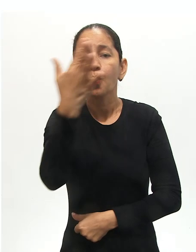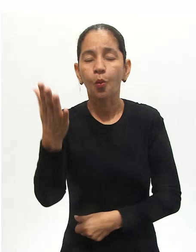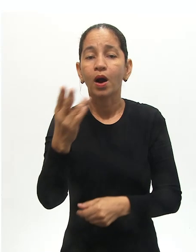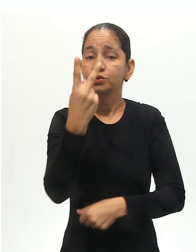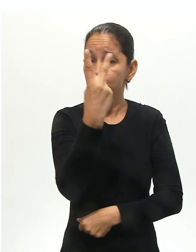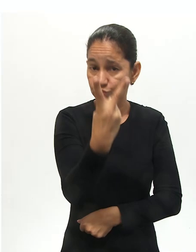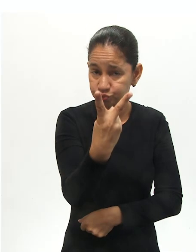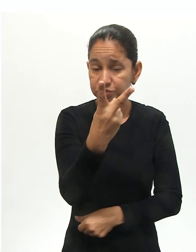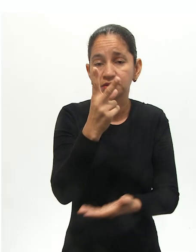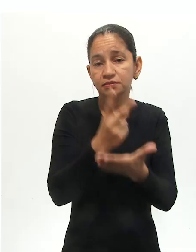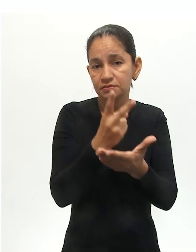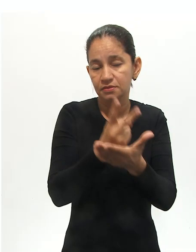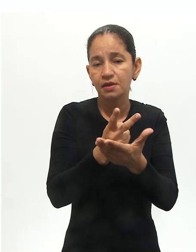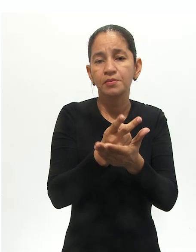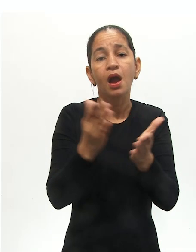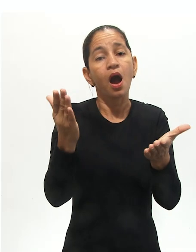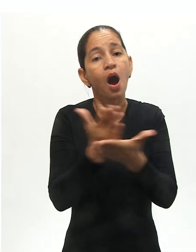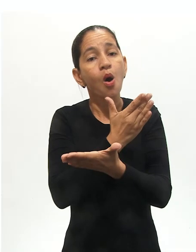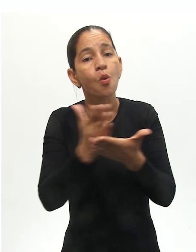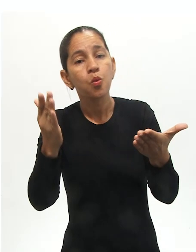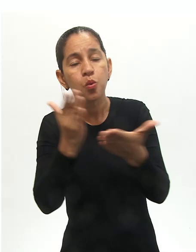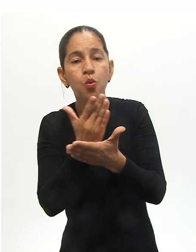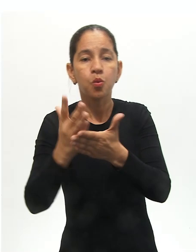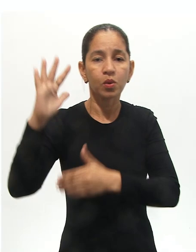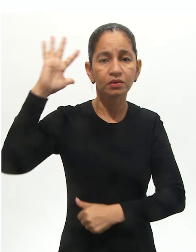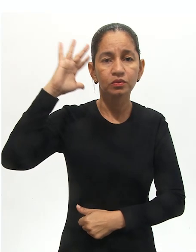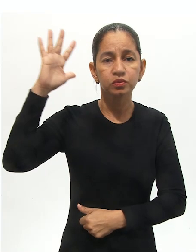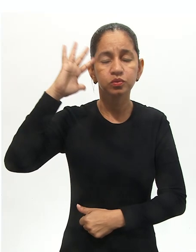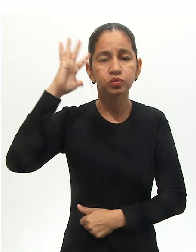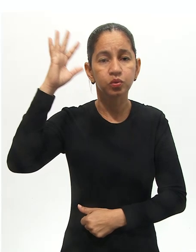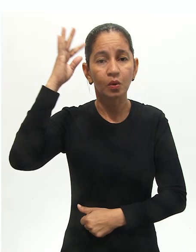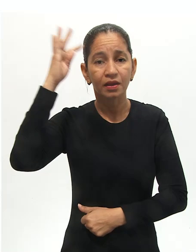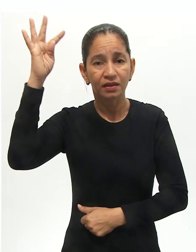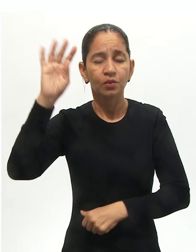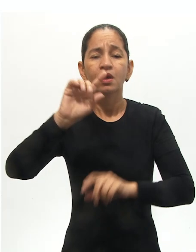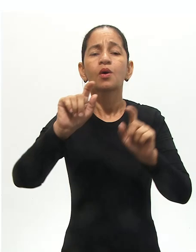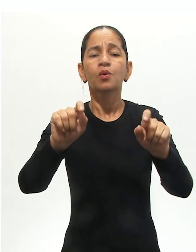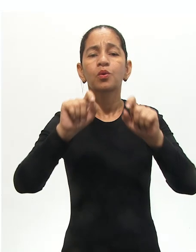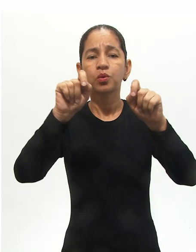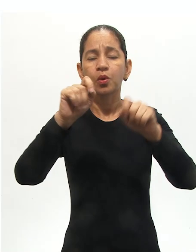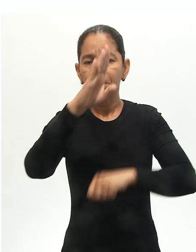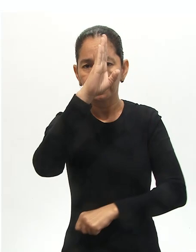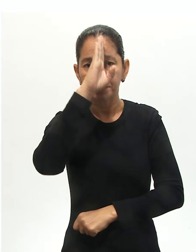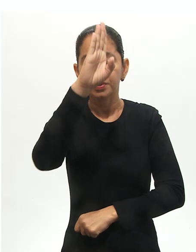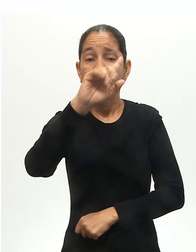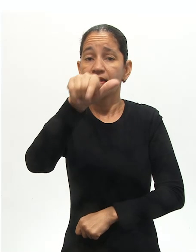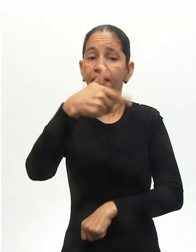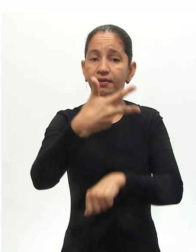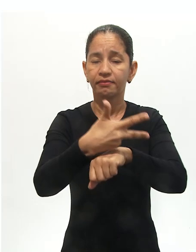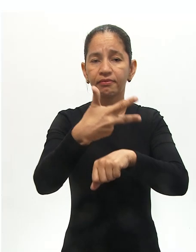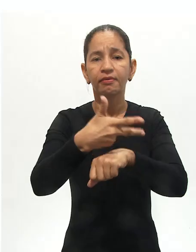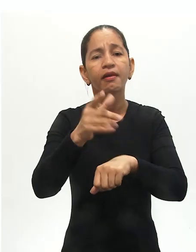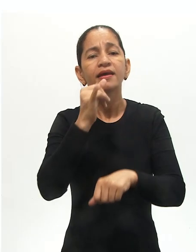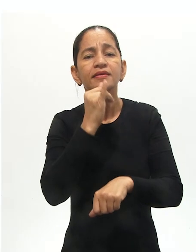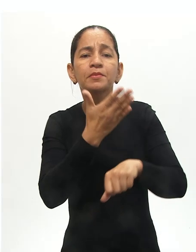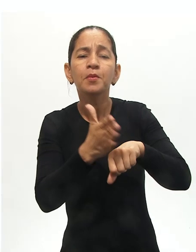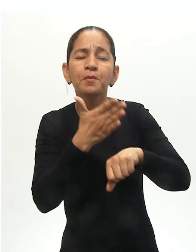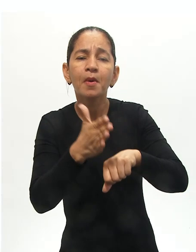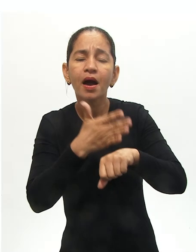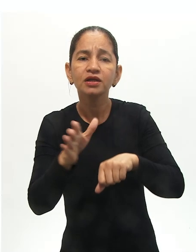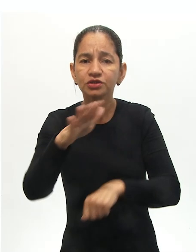2. Aquelas teorias em que a prioridade será a teoria sobre a